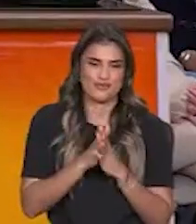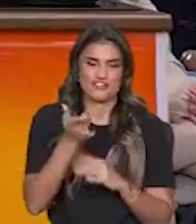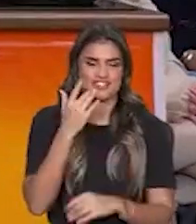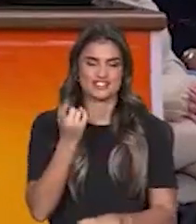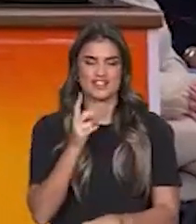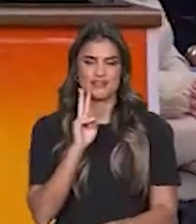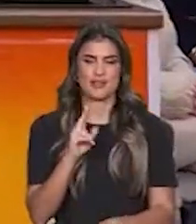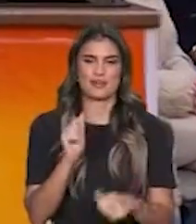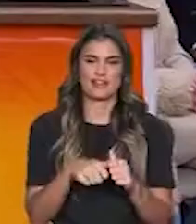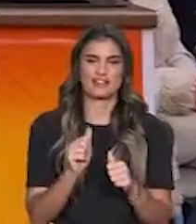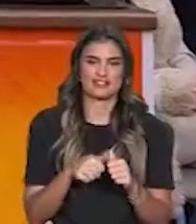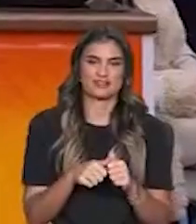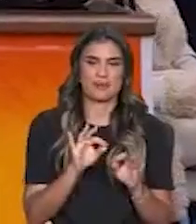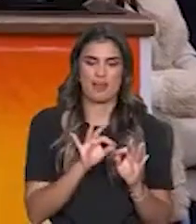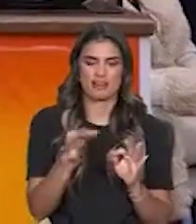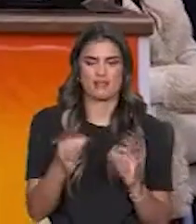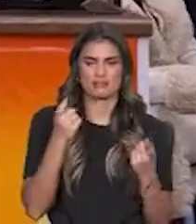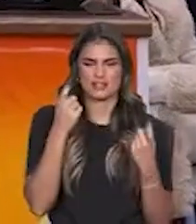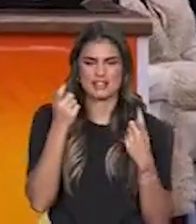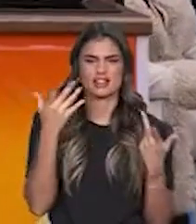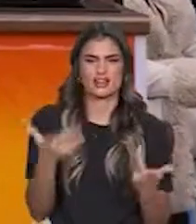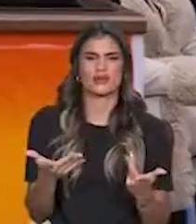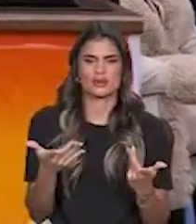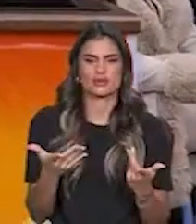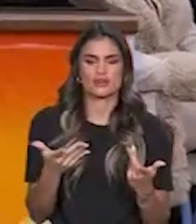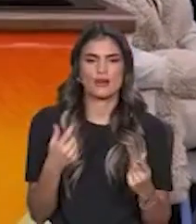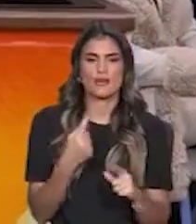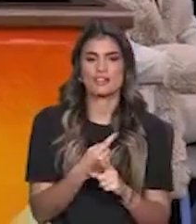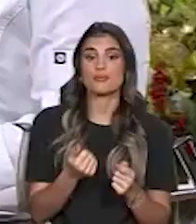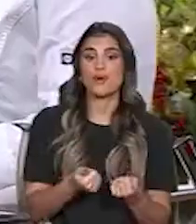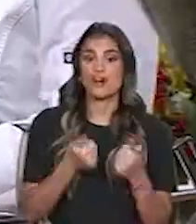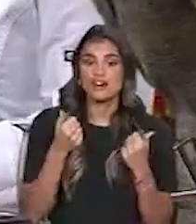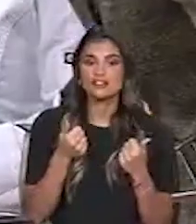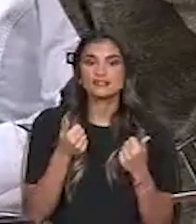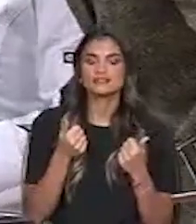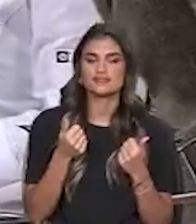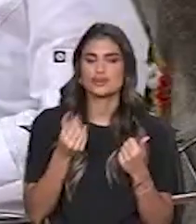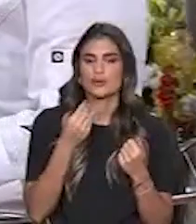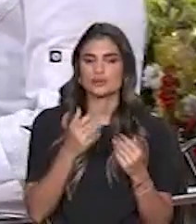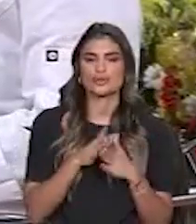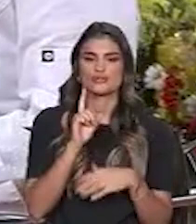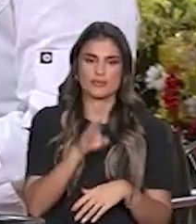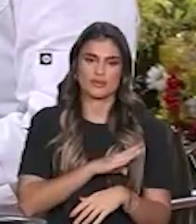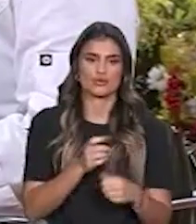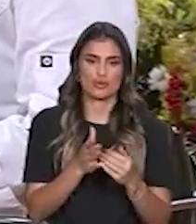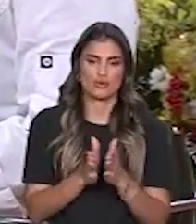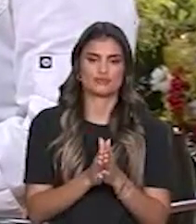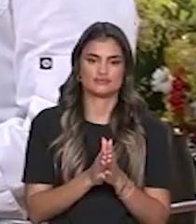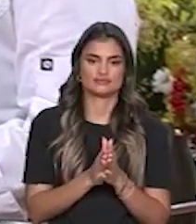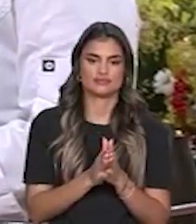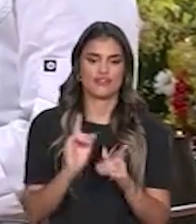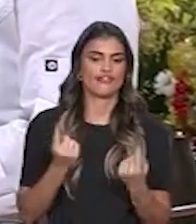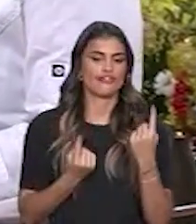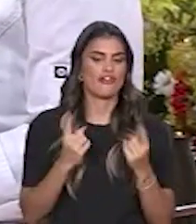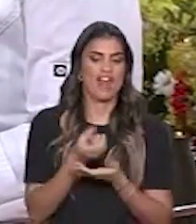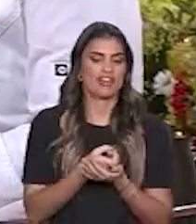Eles a verem a batata posta na mesa com a pele e eles a perguntarem, então... Mas tem uma coisa boa. Micro? Comem tudo, provam tudo... E não reclamam? Não